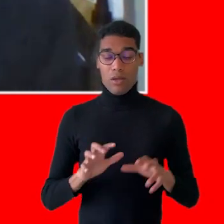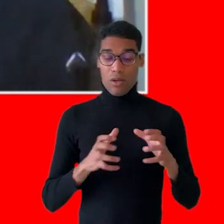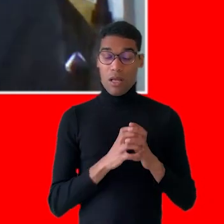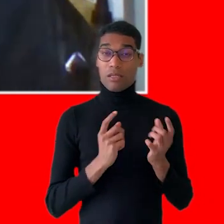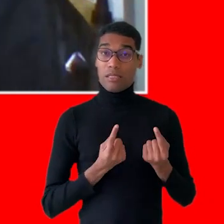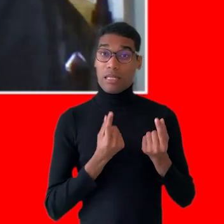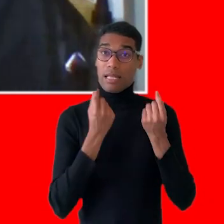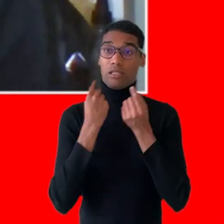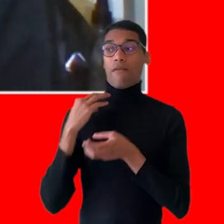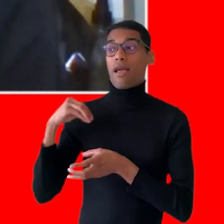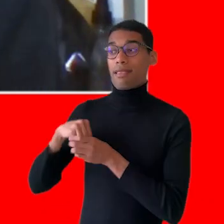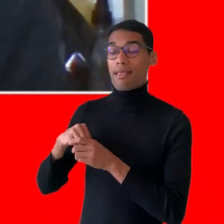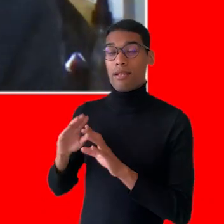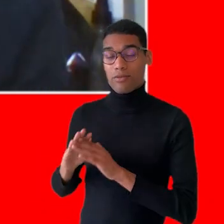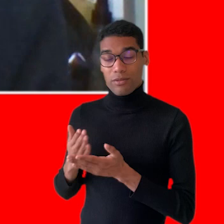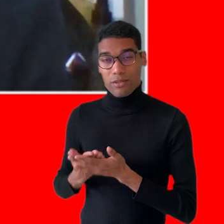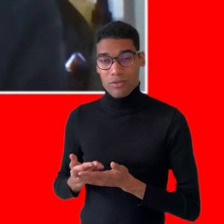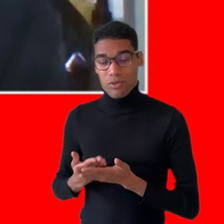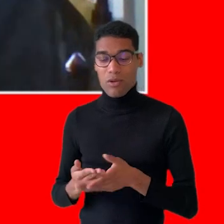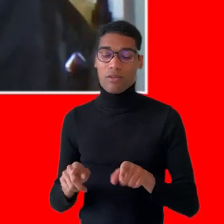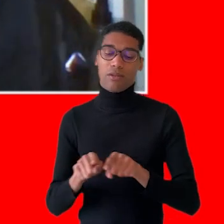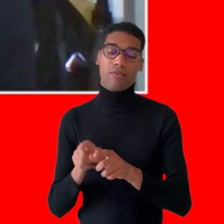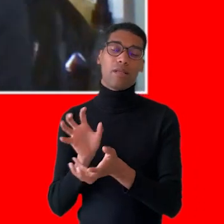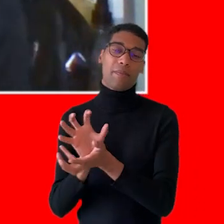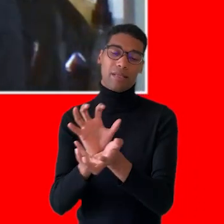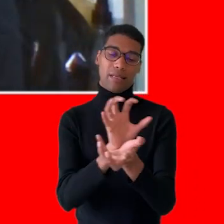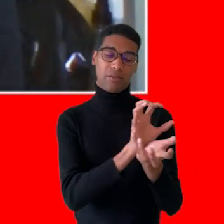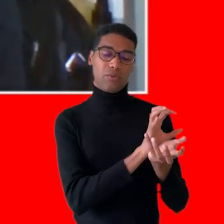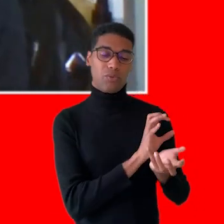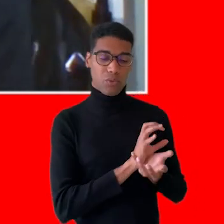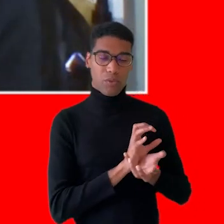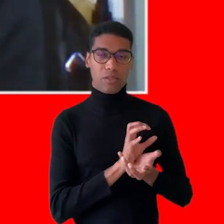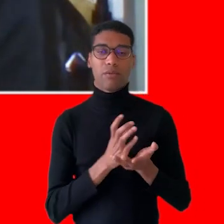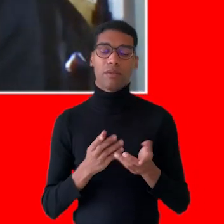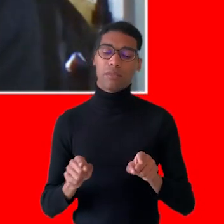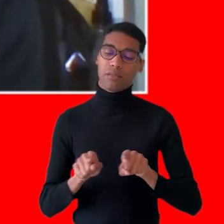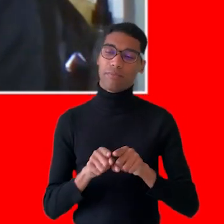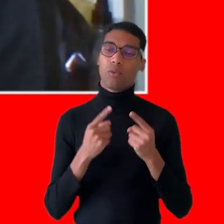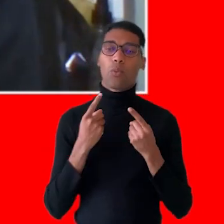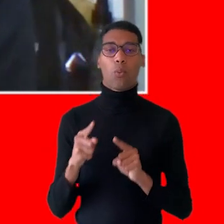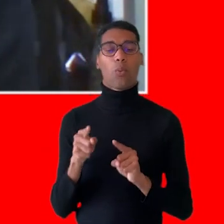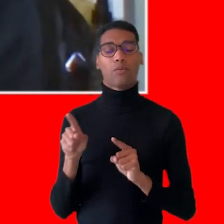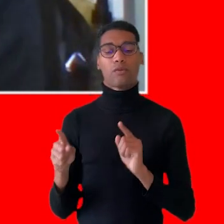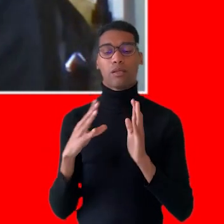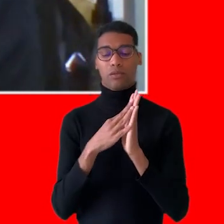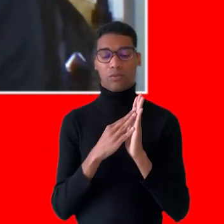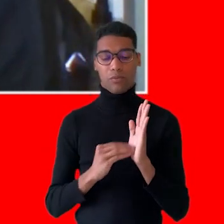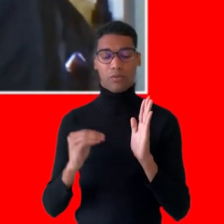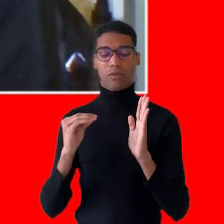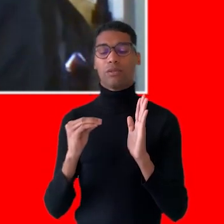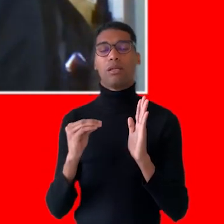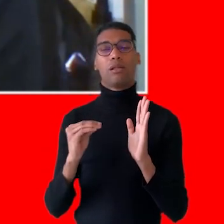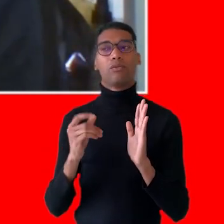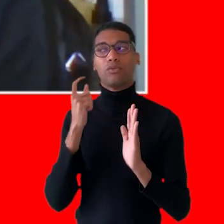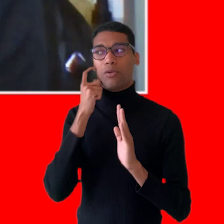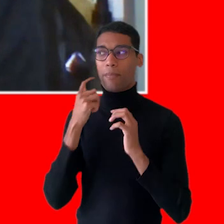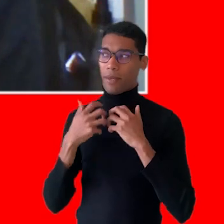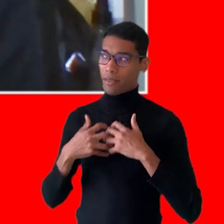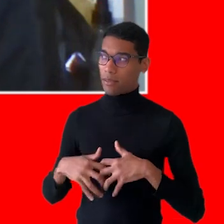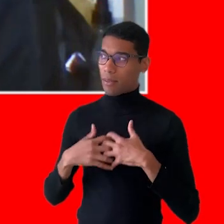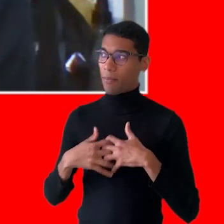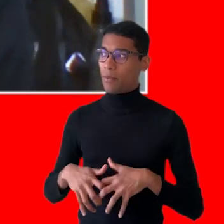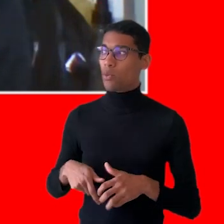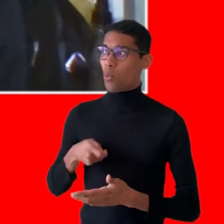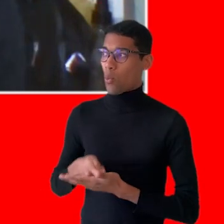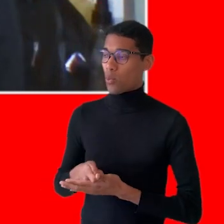proselitista que vai para dentro da escola e das instituições. E contra esse modelo de pensamento